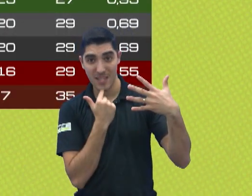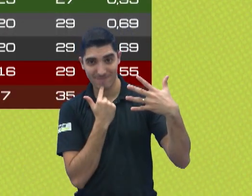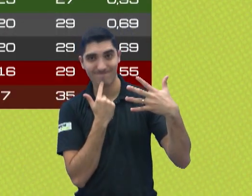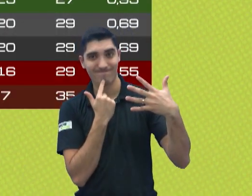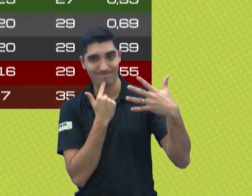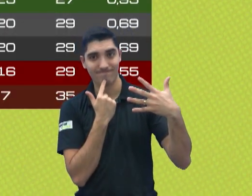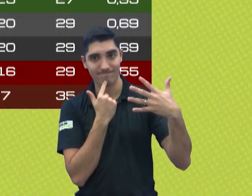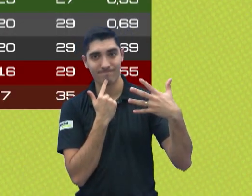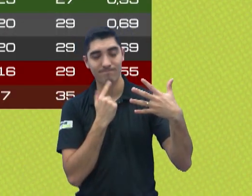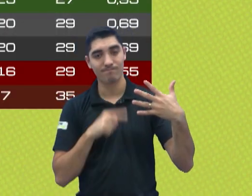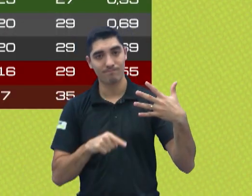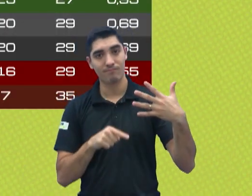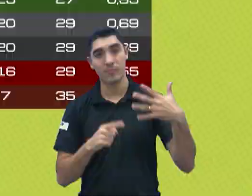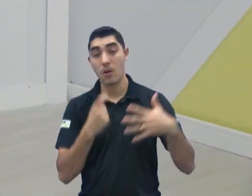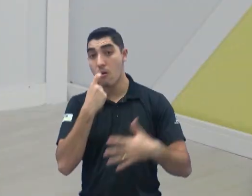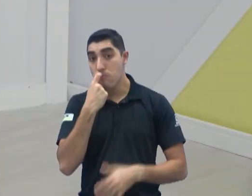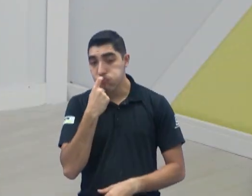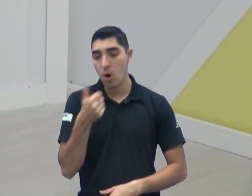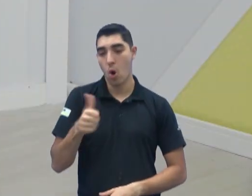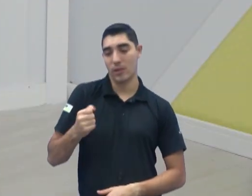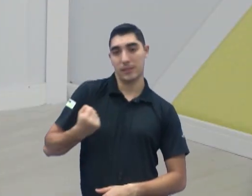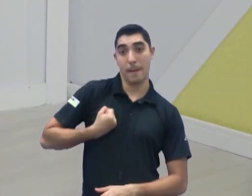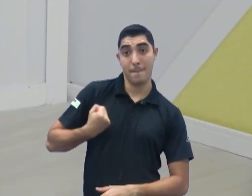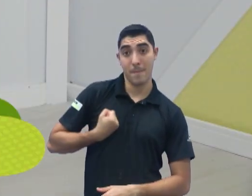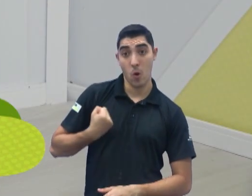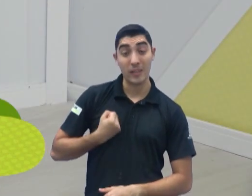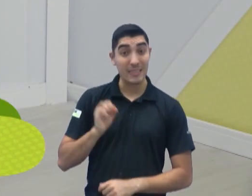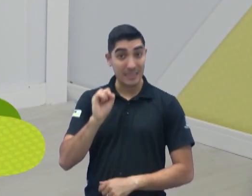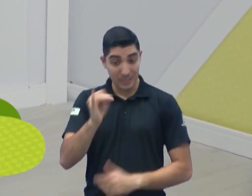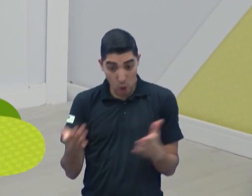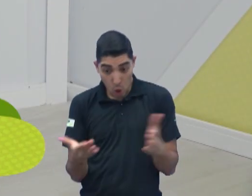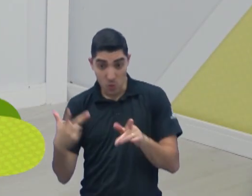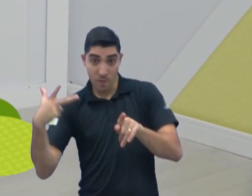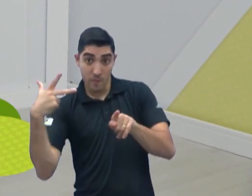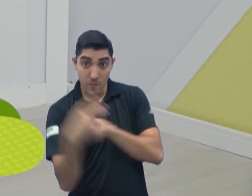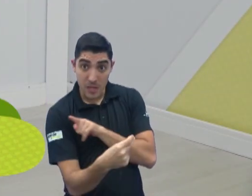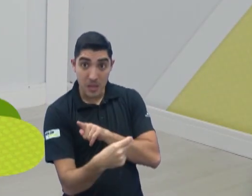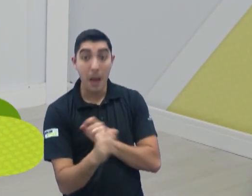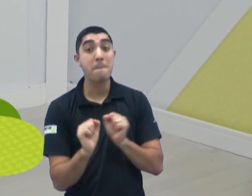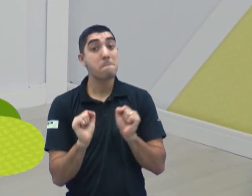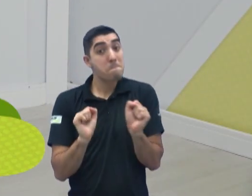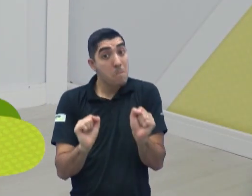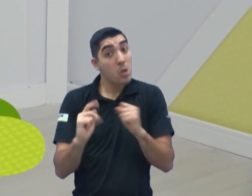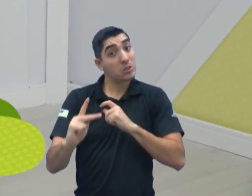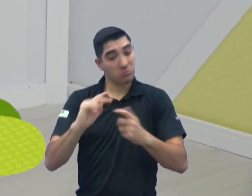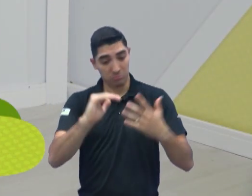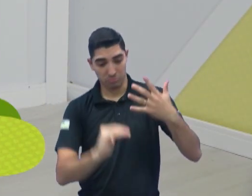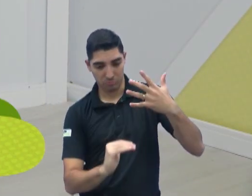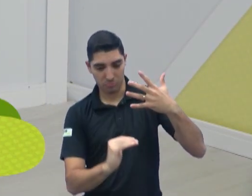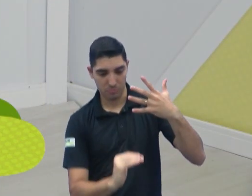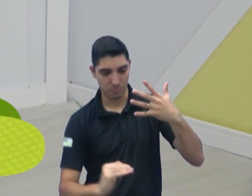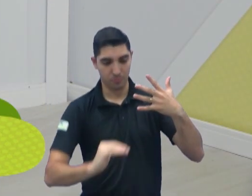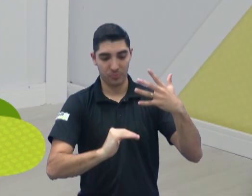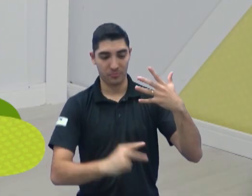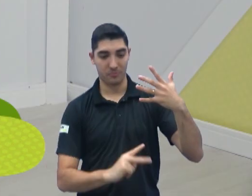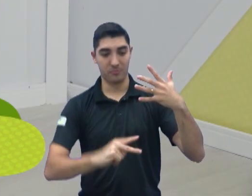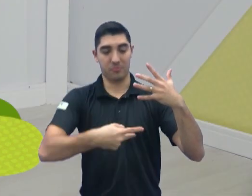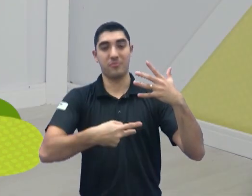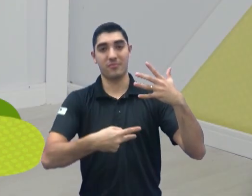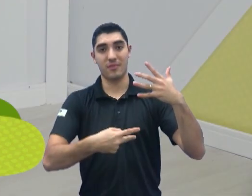11ª posição, apenas 11 pontos. Uma vitória hoje pode ser que o São José saia da zona da degola, e isso porque